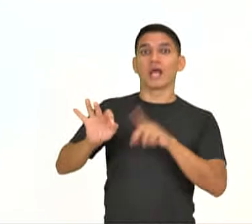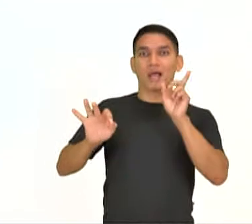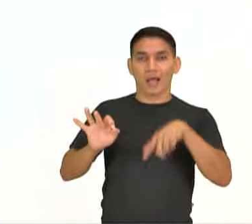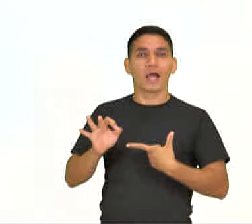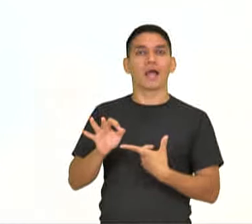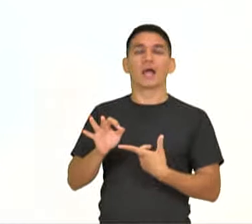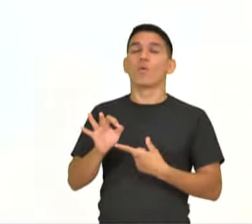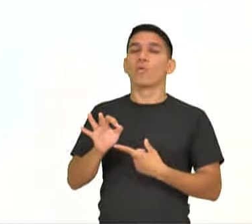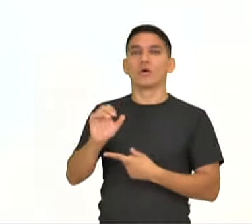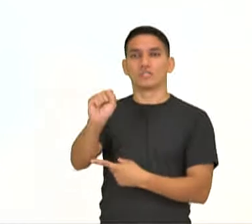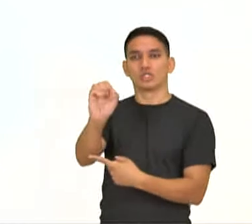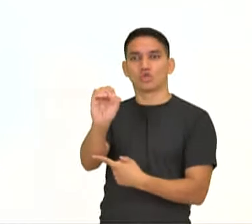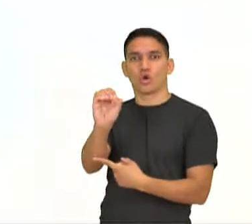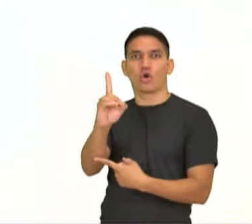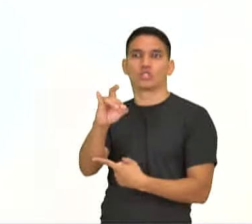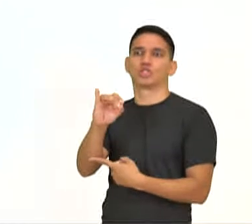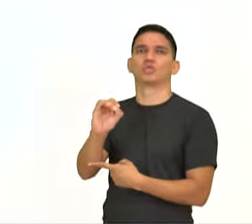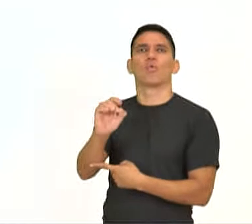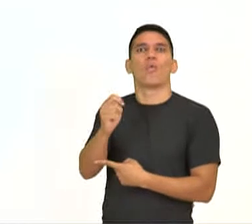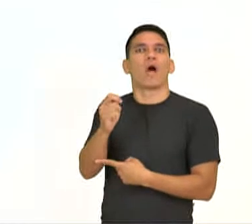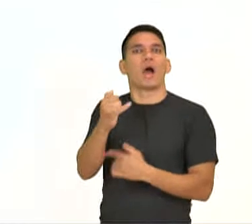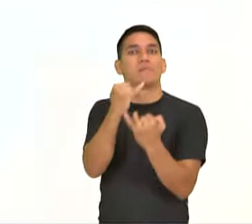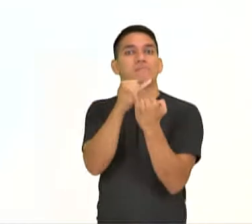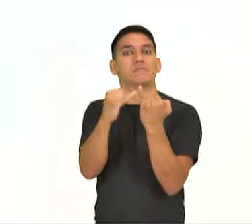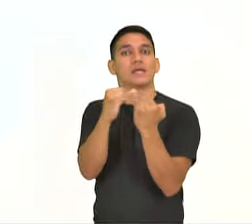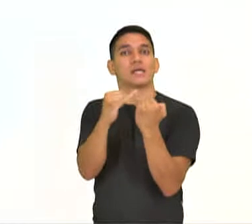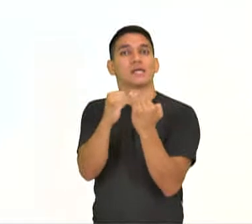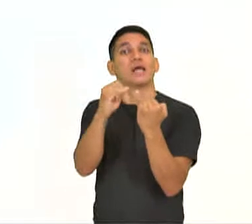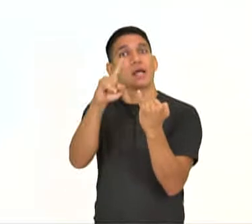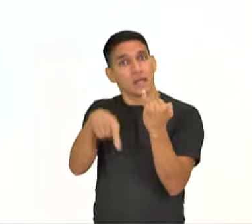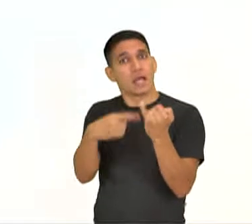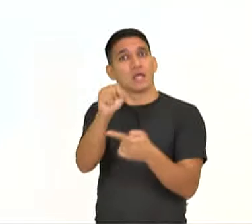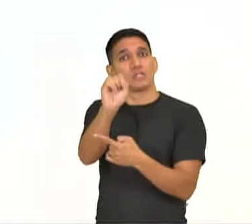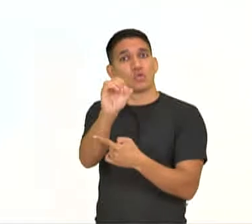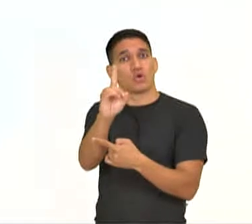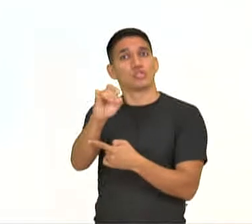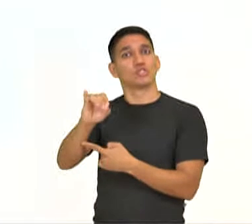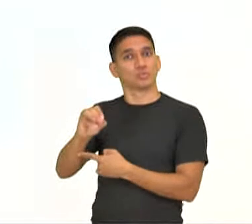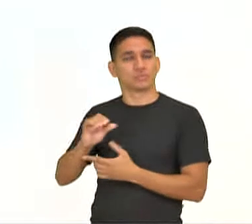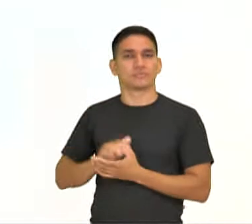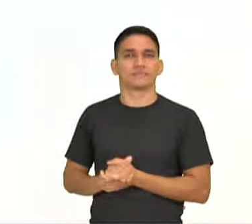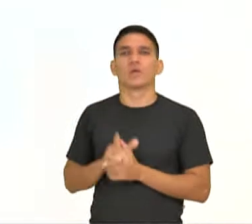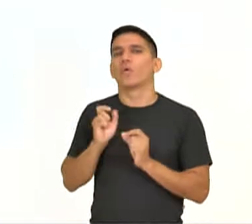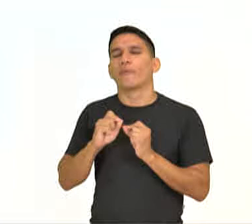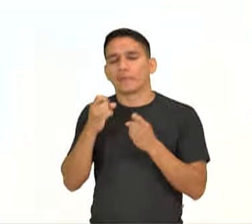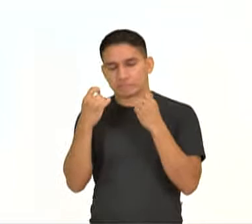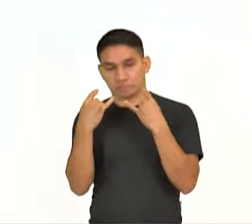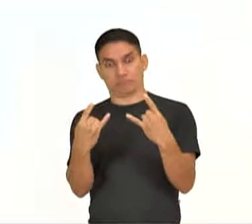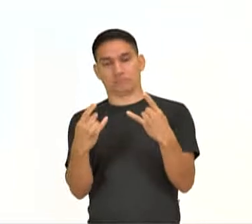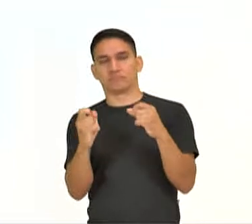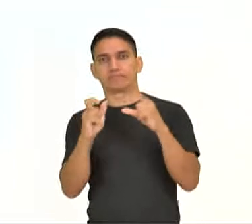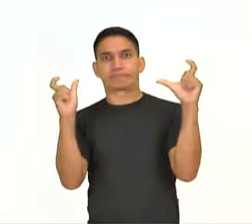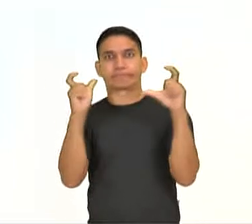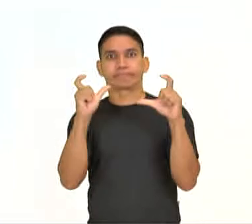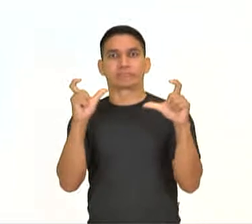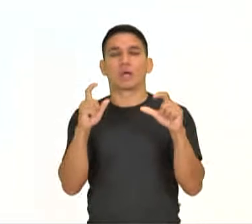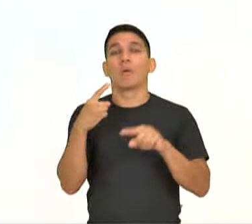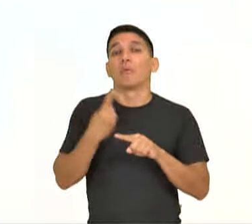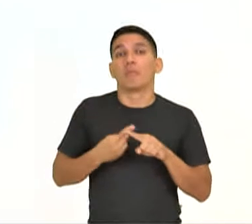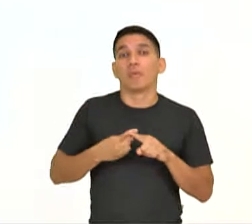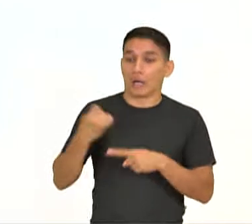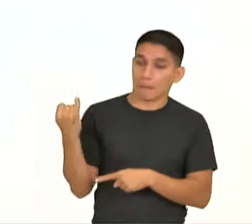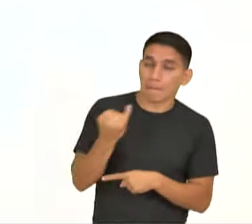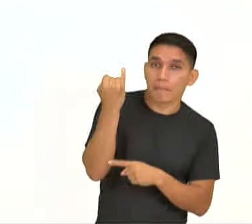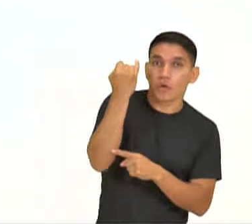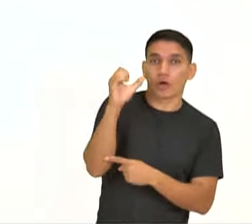ou seja, quase metade nós temos o sódio lá. Isso chama a atenção da importância